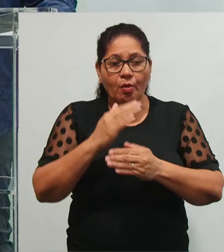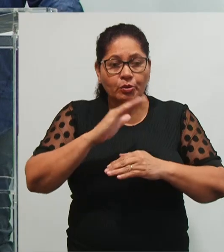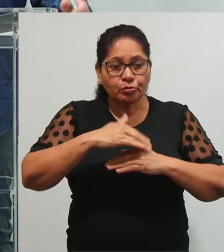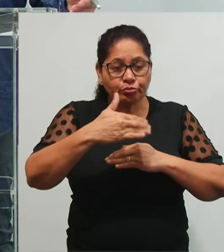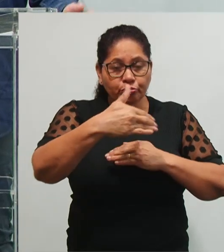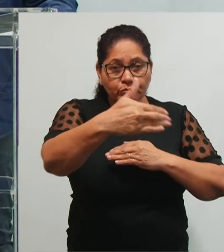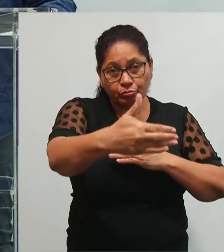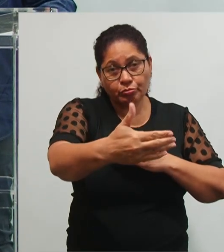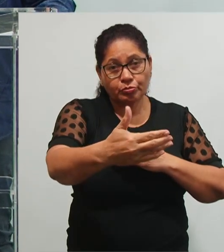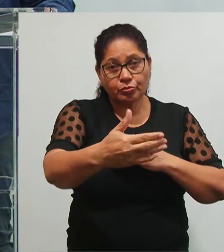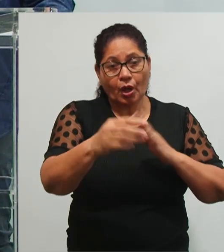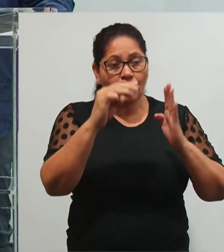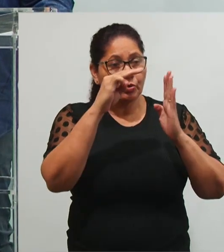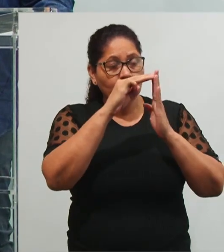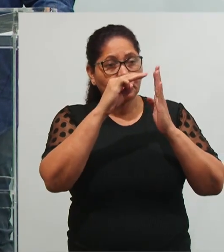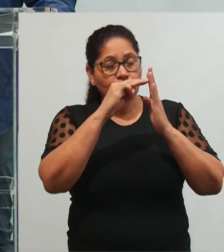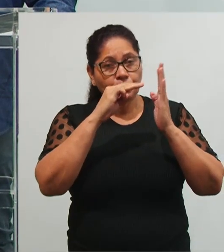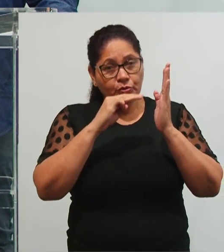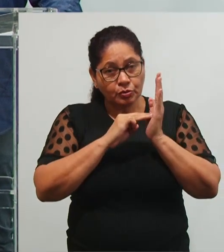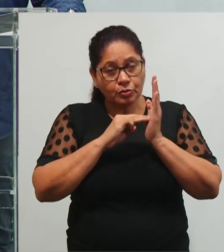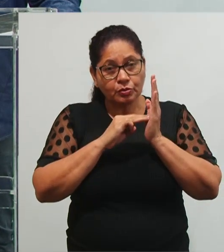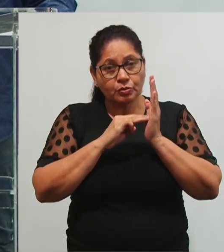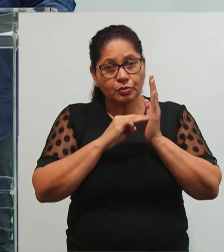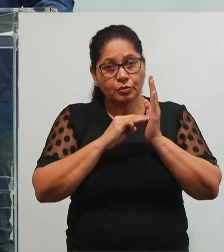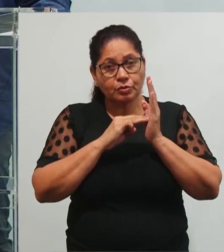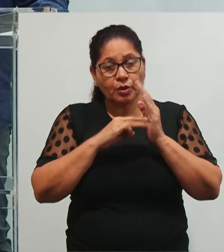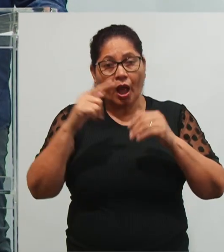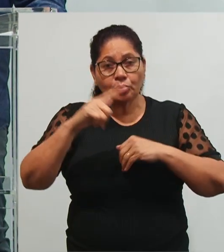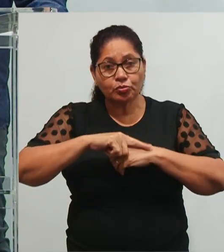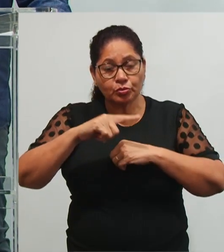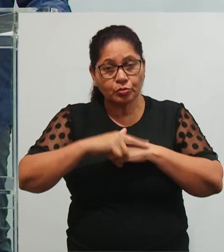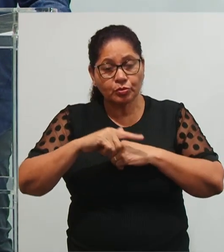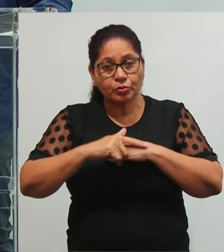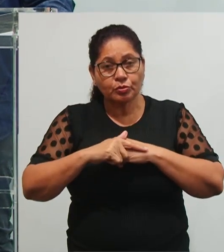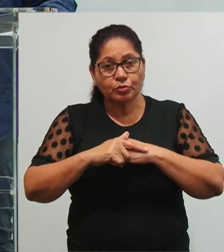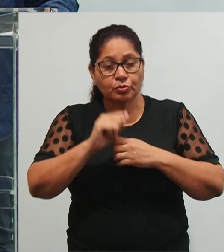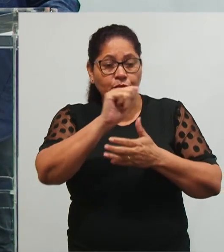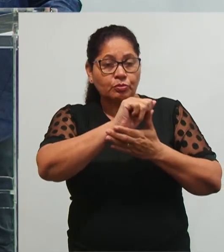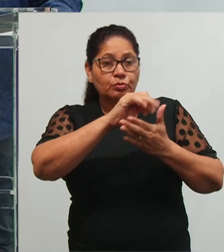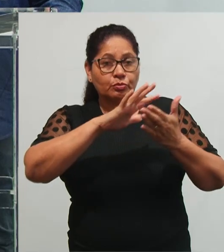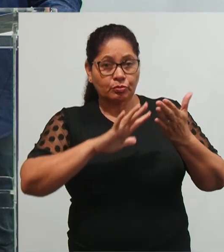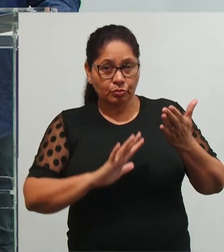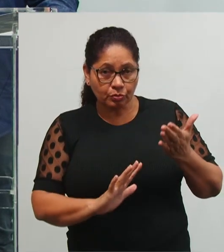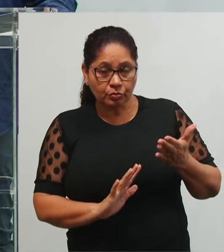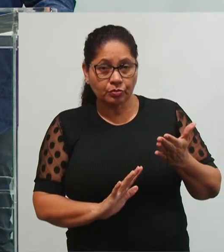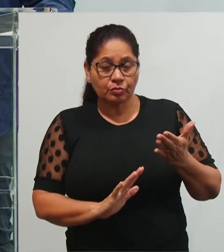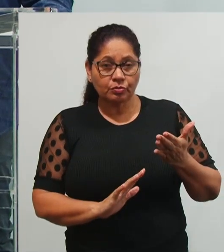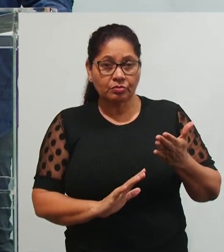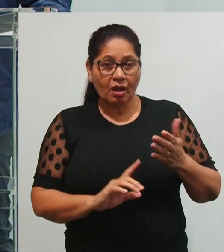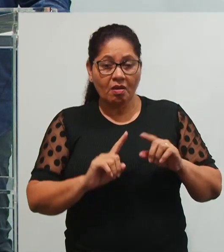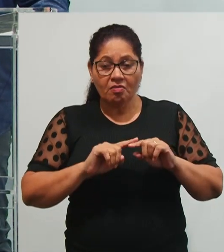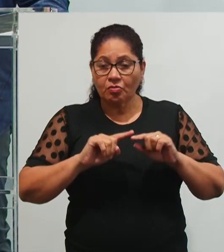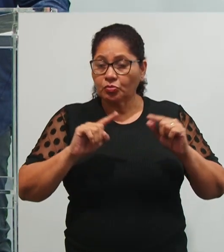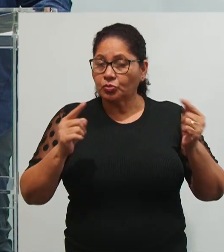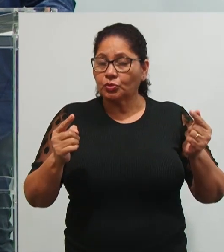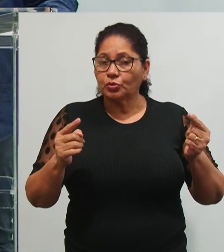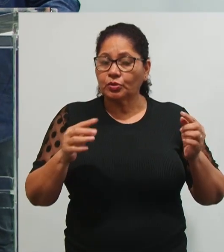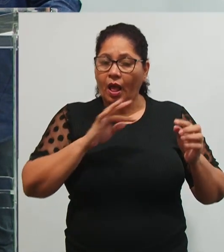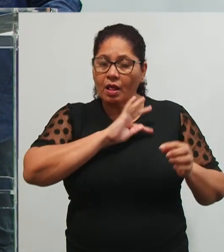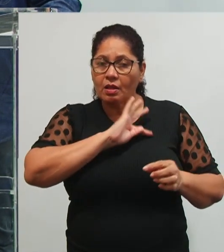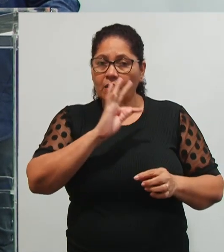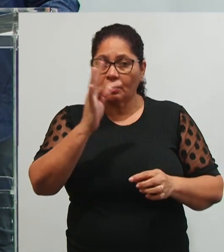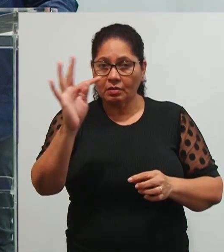desenvolver os conteúdos, ferramentas, atividades e demais